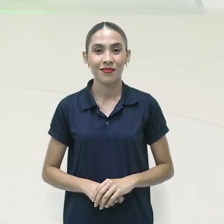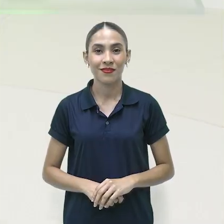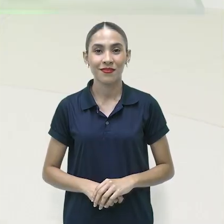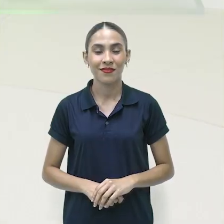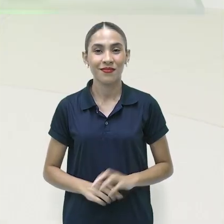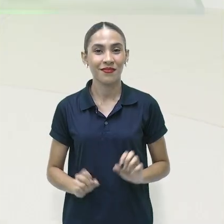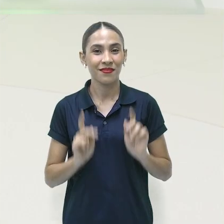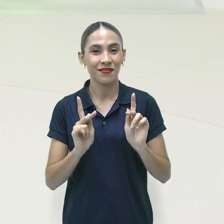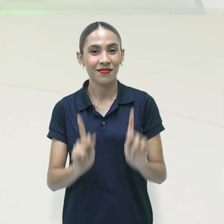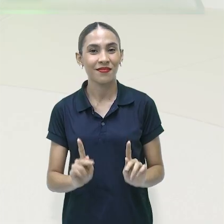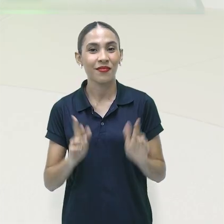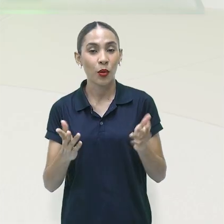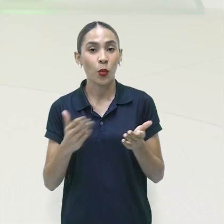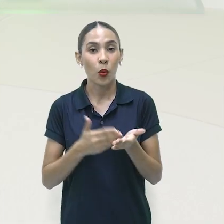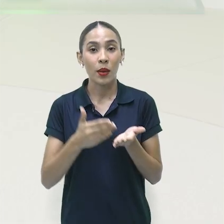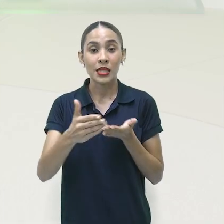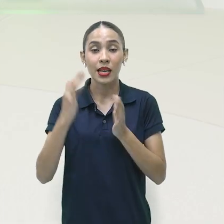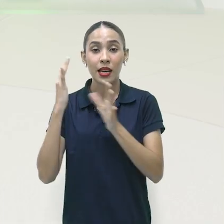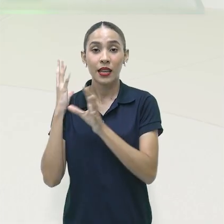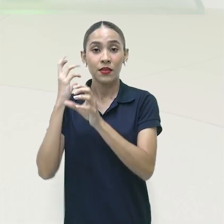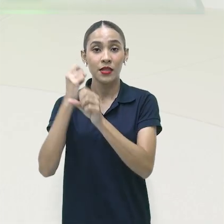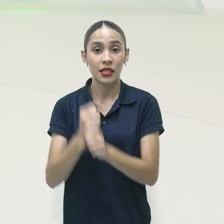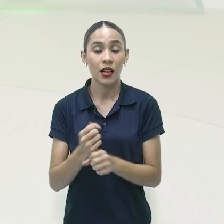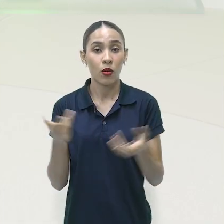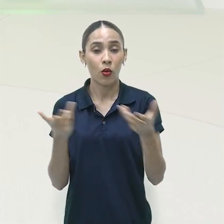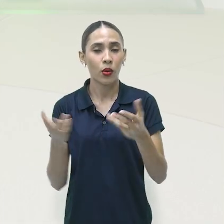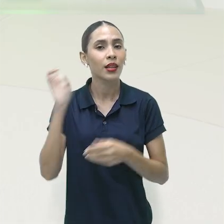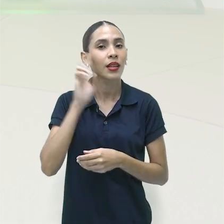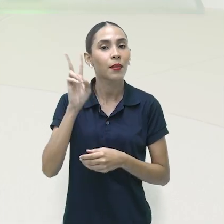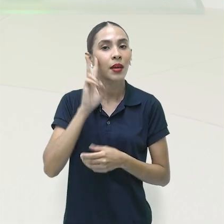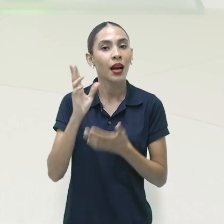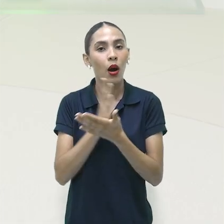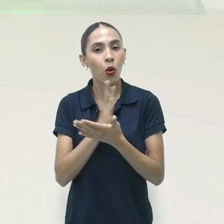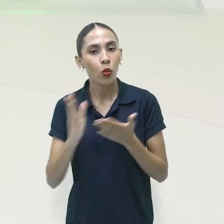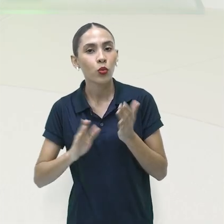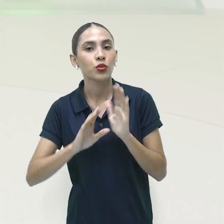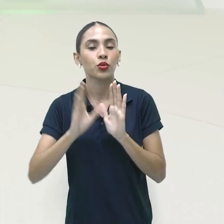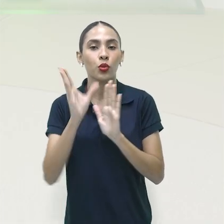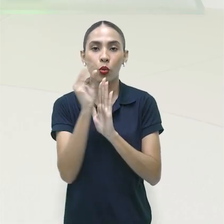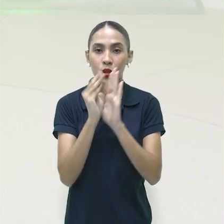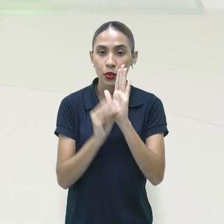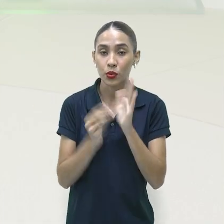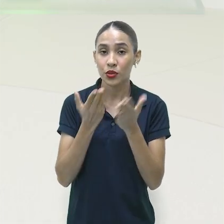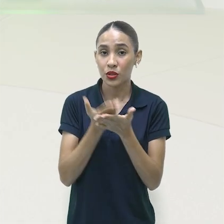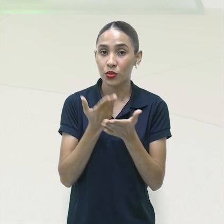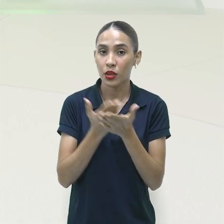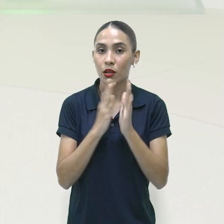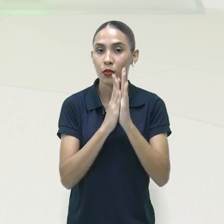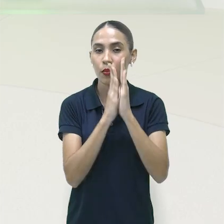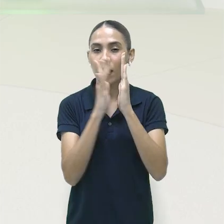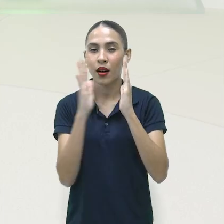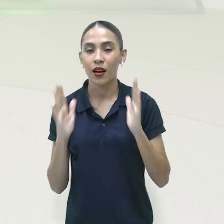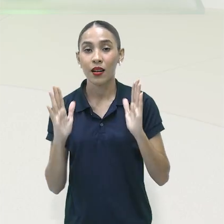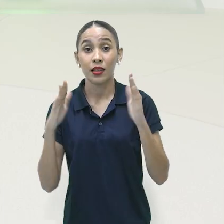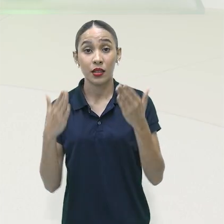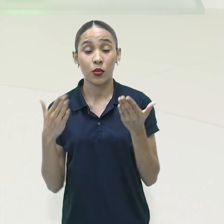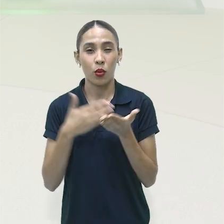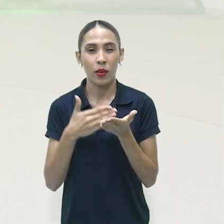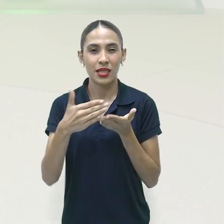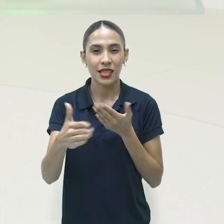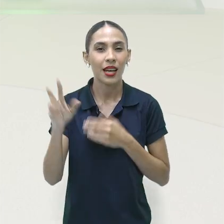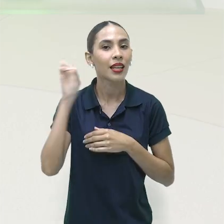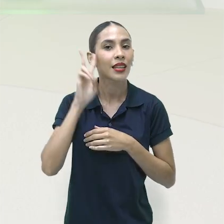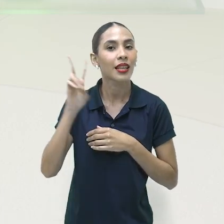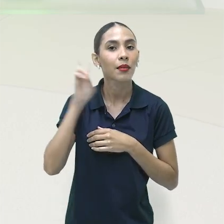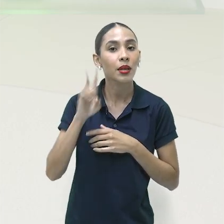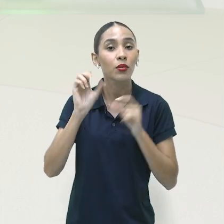Muito bem, vamos iniciar a nossa revisão, vamos relembrar alguns conteúdos que foram estudados e vamos iniciar relembrando aí